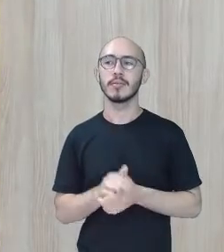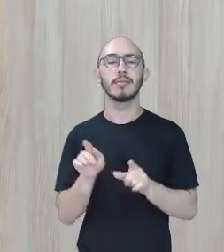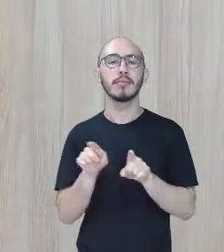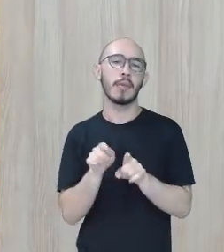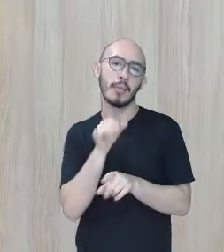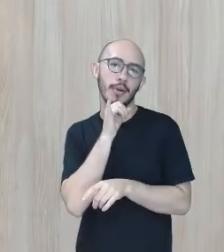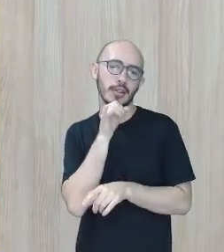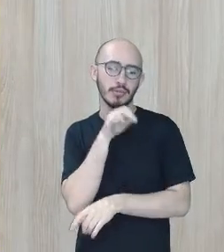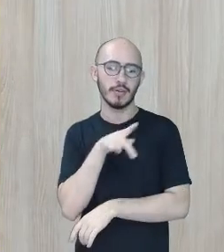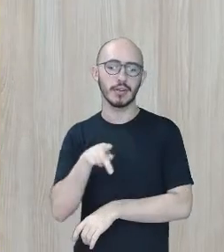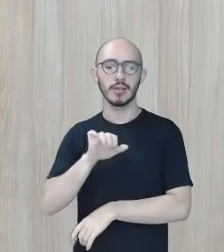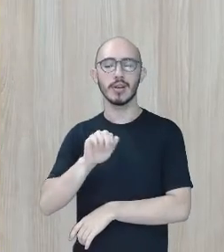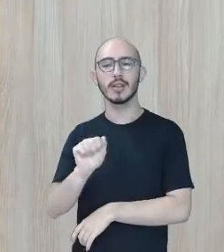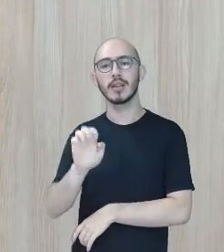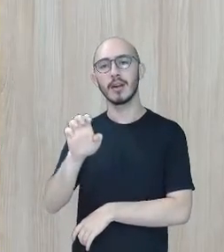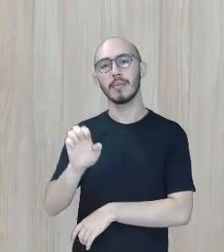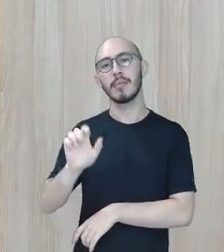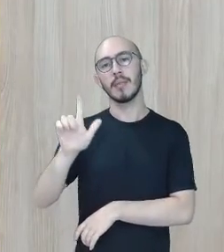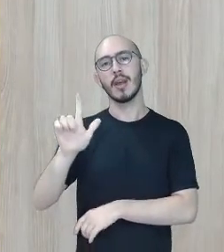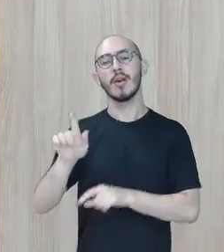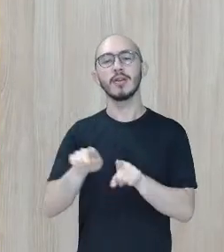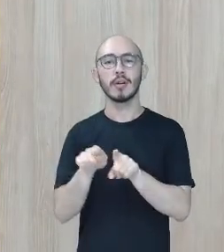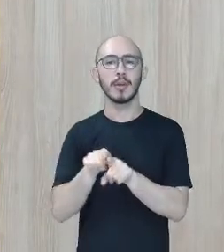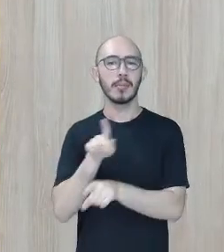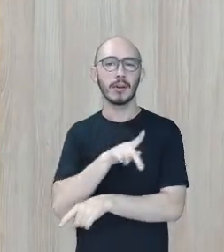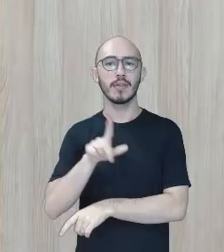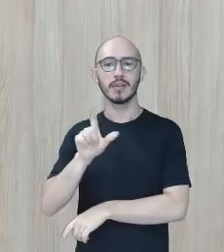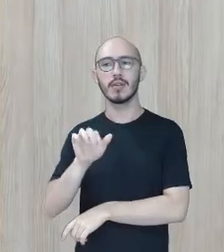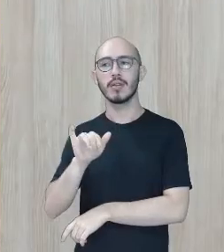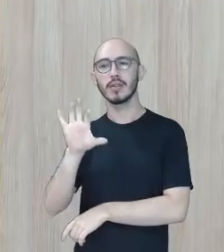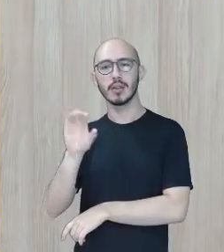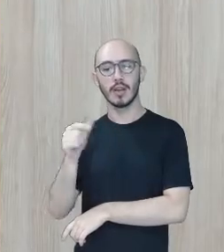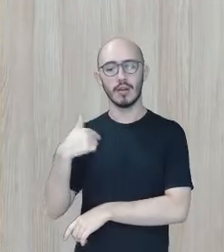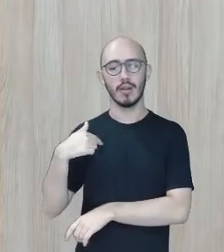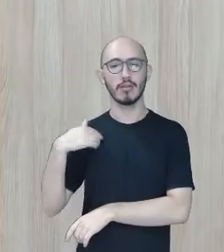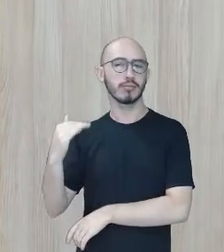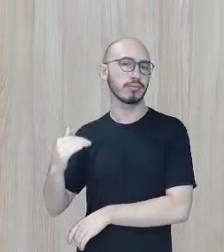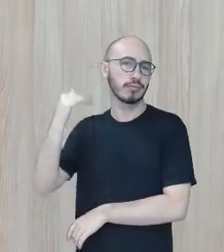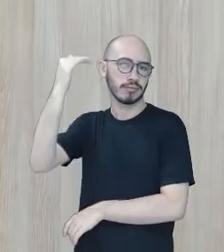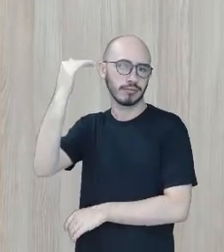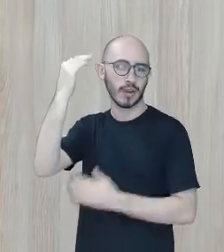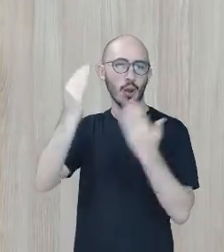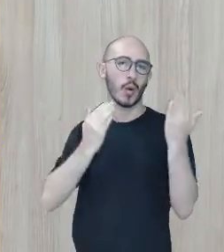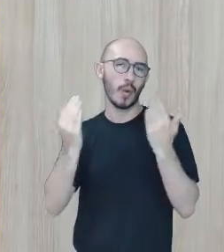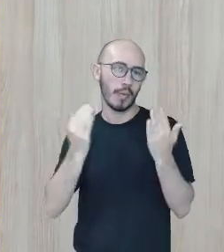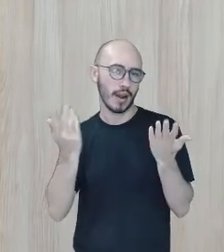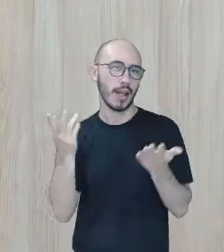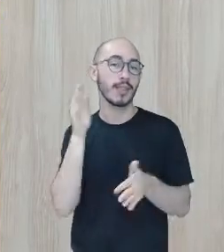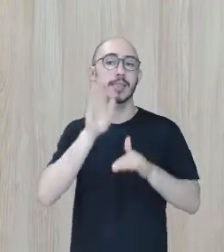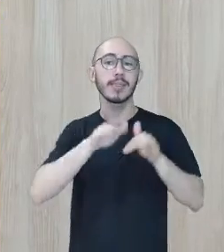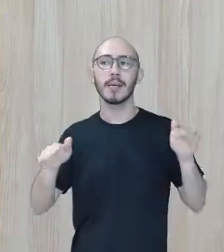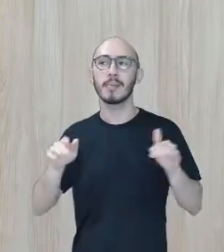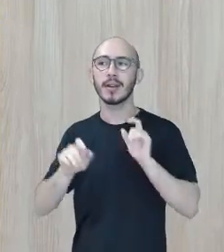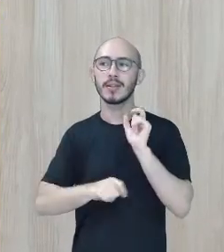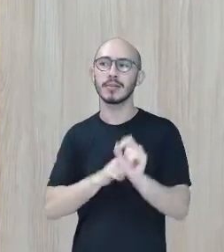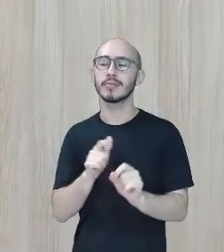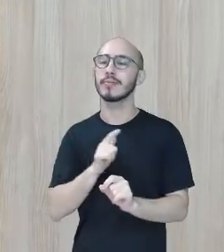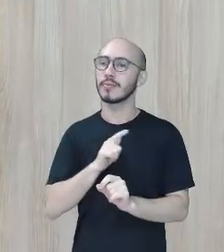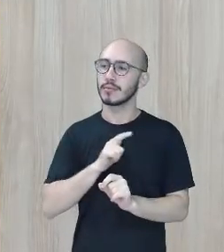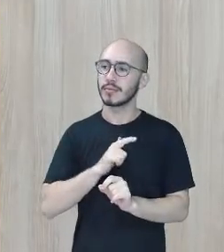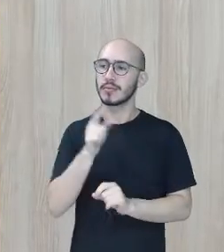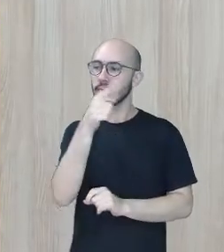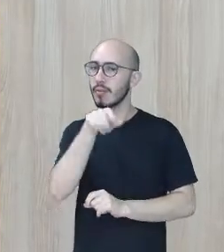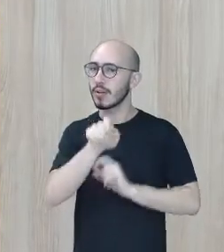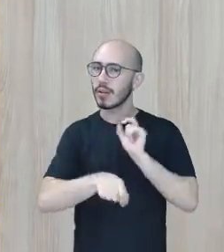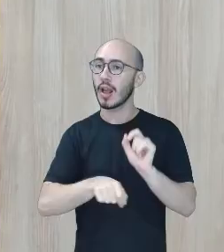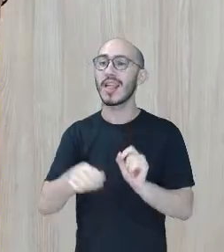por exemplo, né? A professor Luciano, pai é grande. Então, tenha sempre essa ideia e essa noção